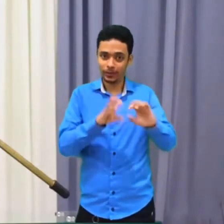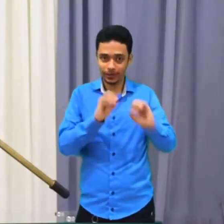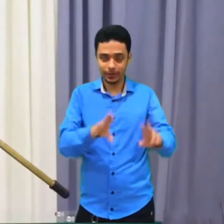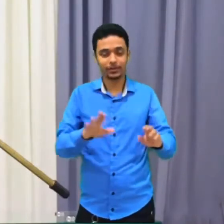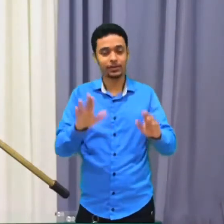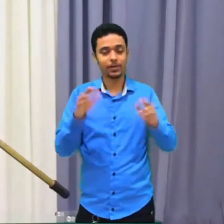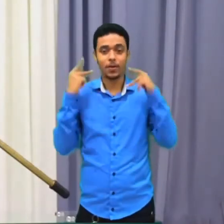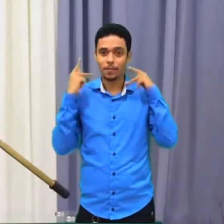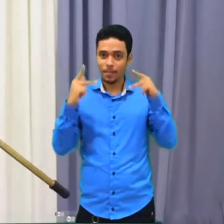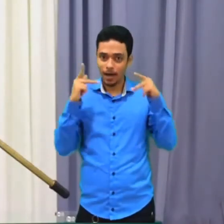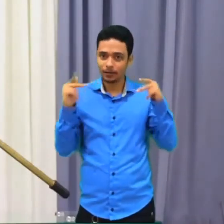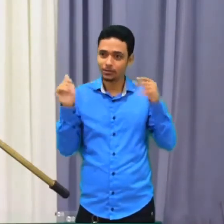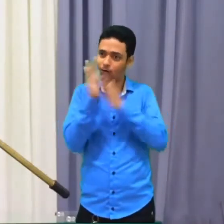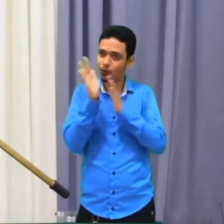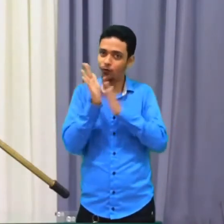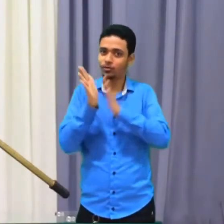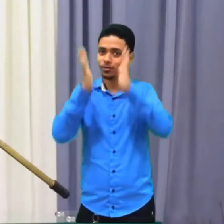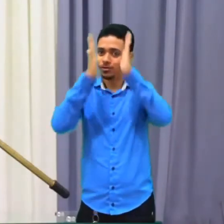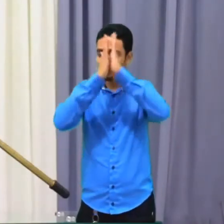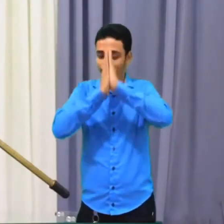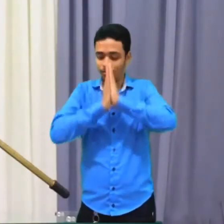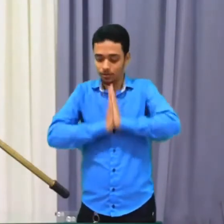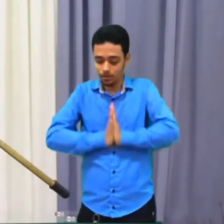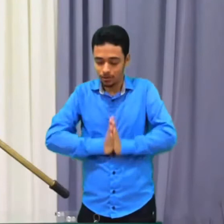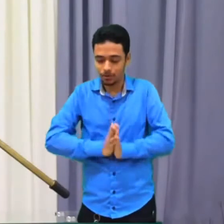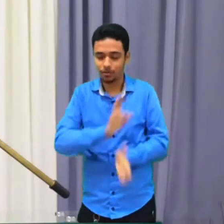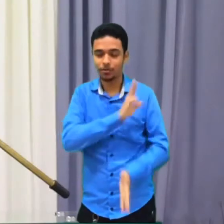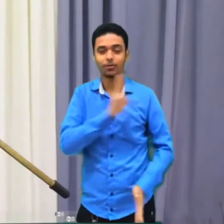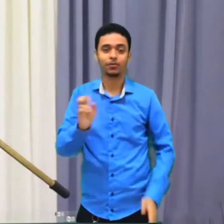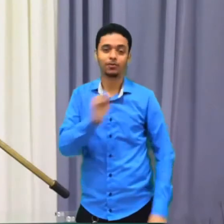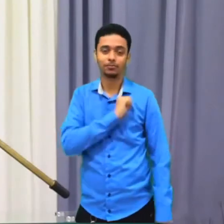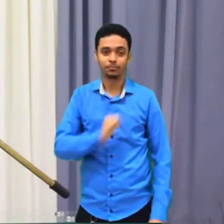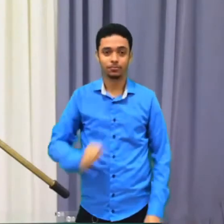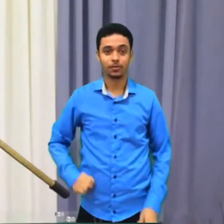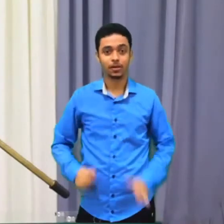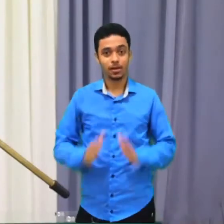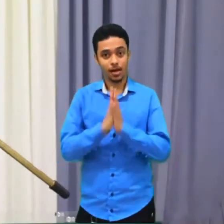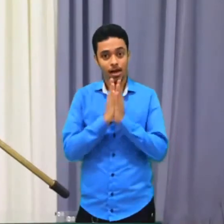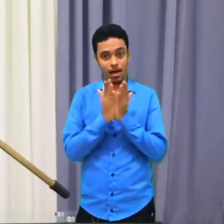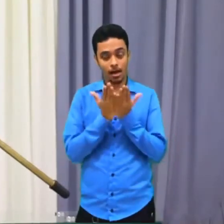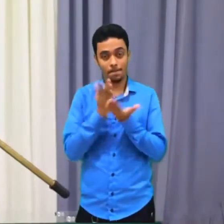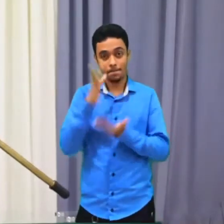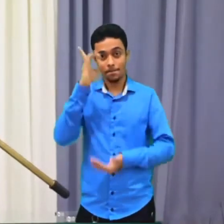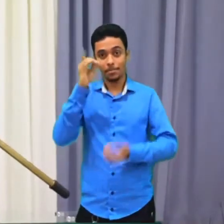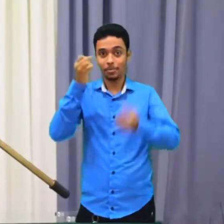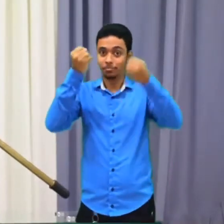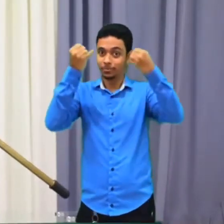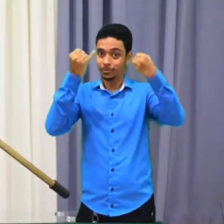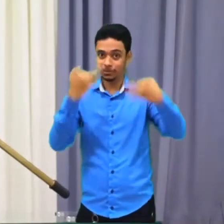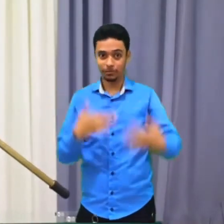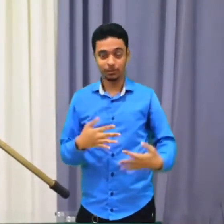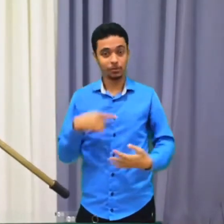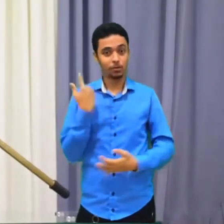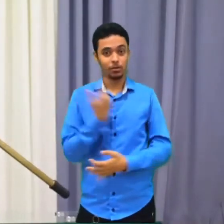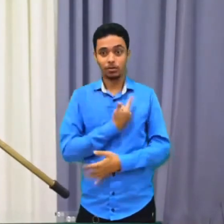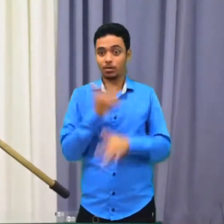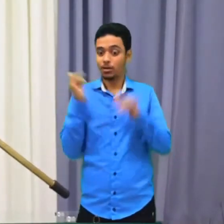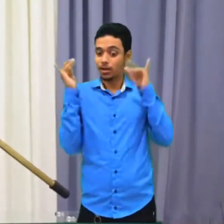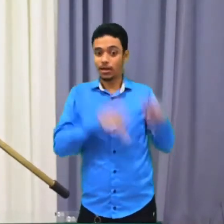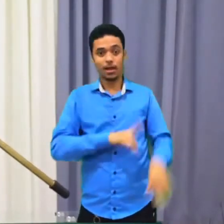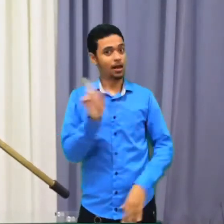louvor e adoração ao nome do Senhor. A Bíblia Sagrada diz, não abandonando a